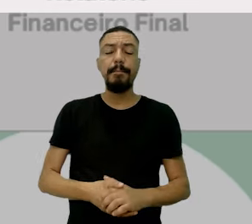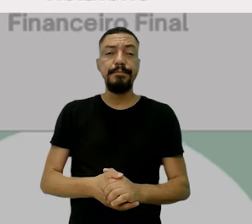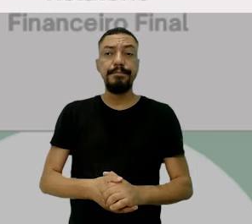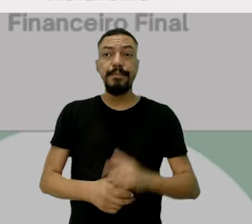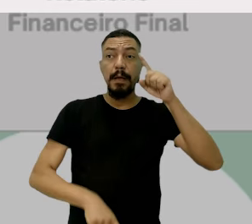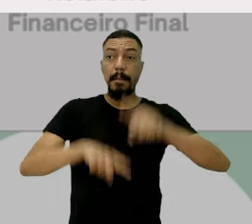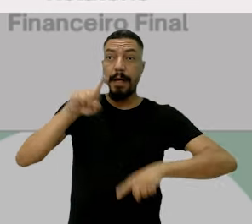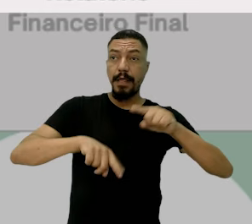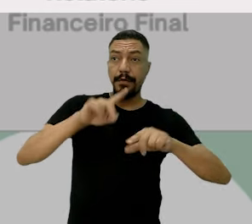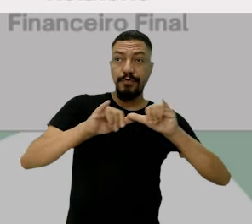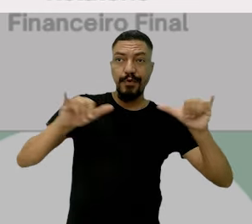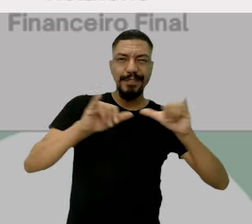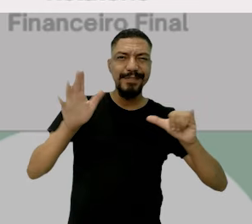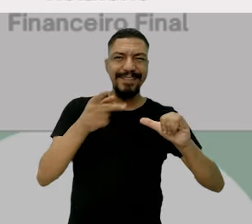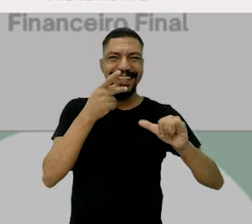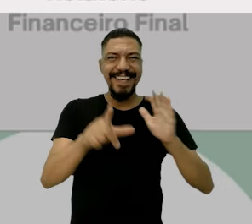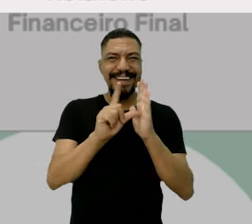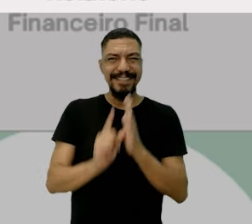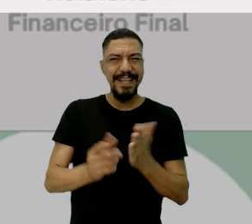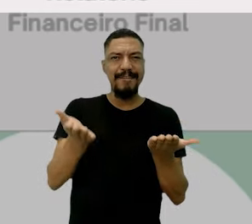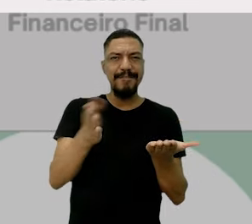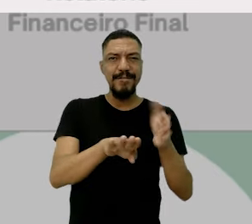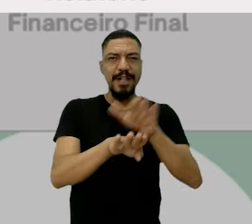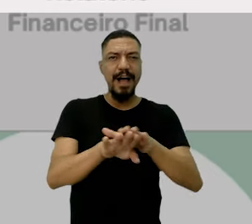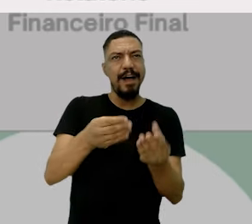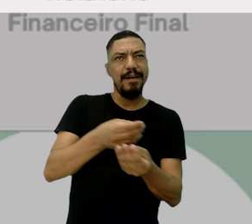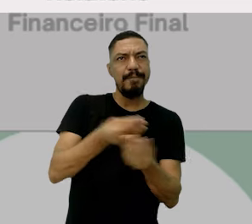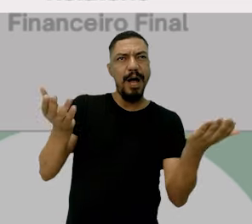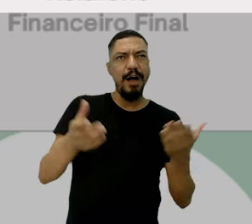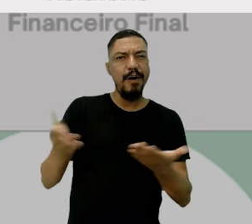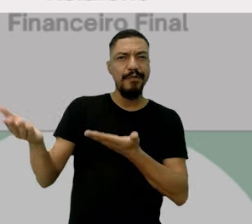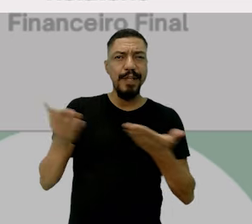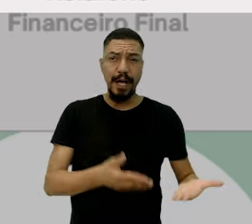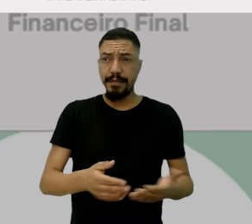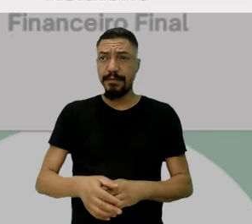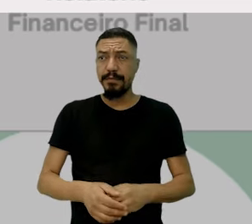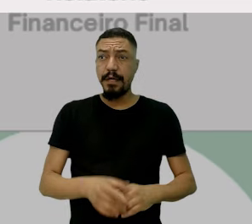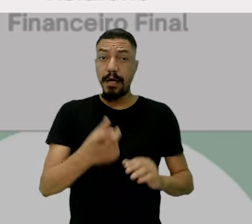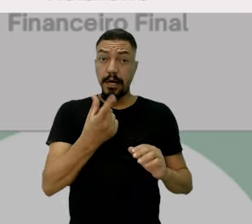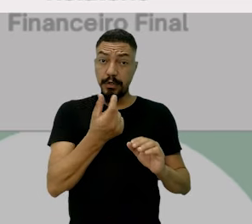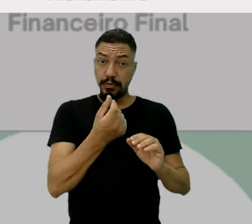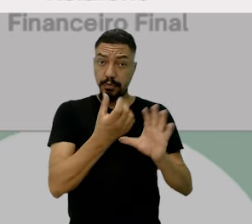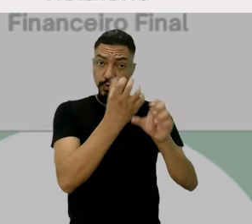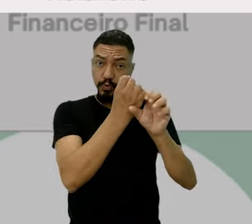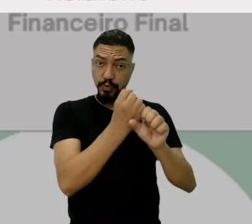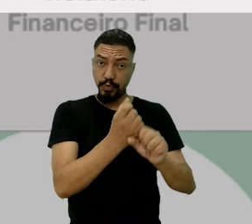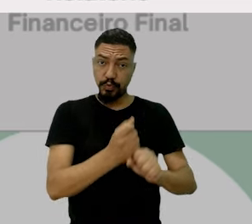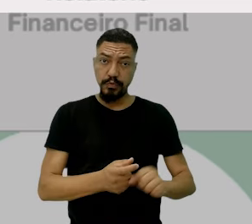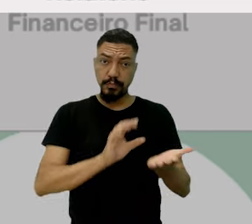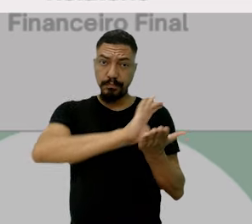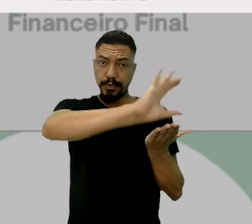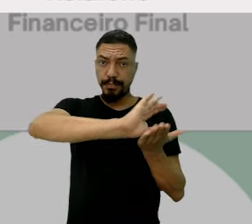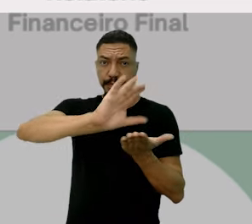Material de divulgação, comentei isso, né, com relação aos flyers e etc. Prestação de contas mesmo, que